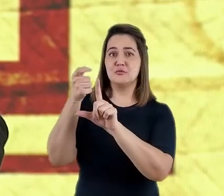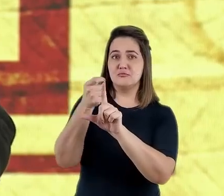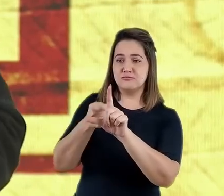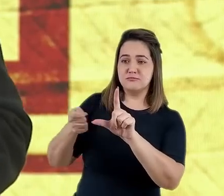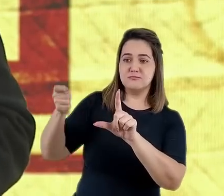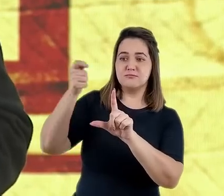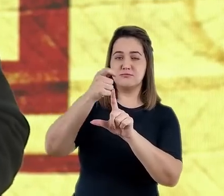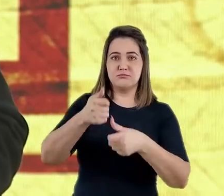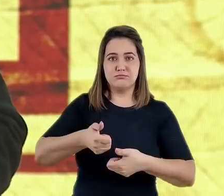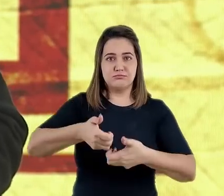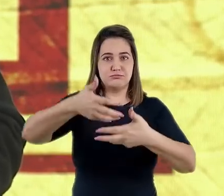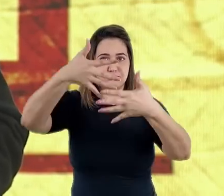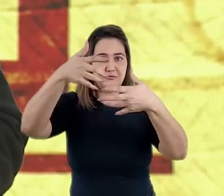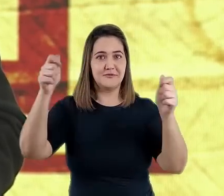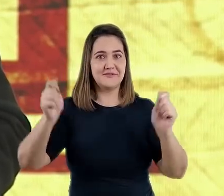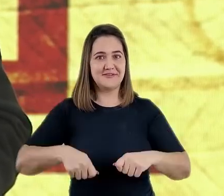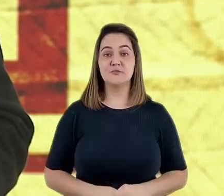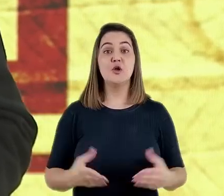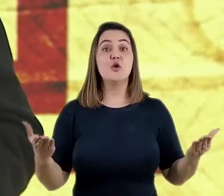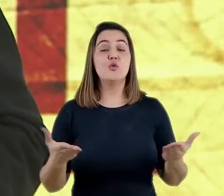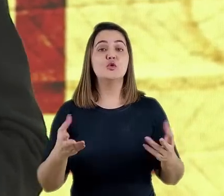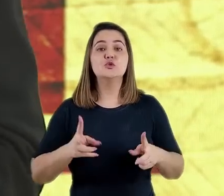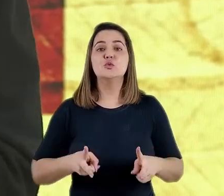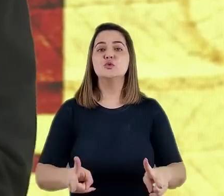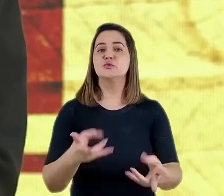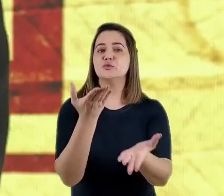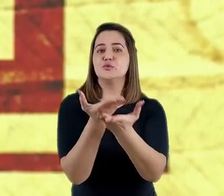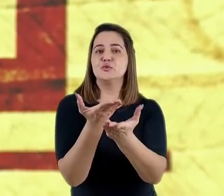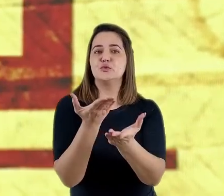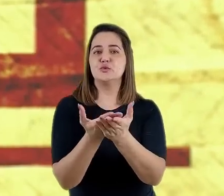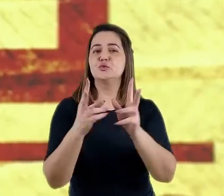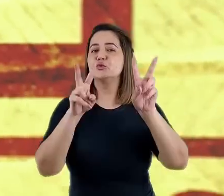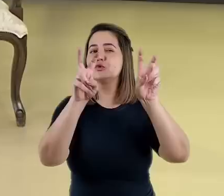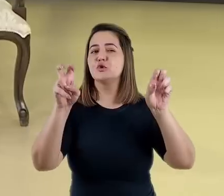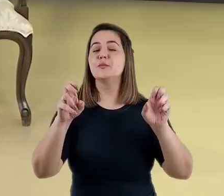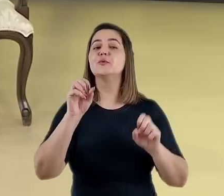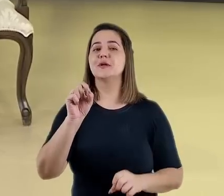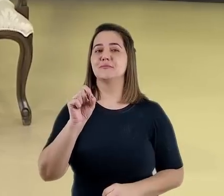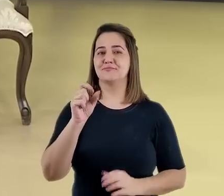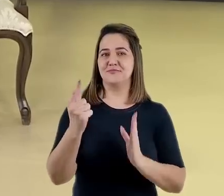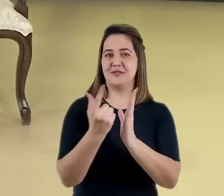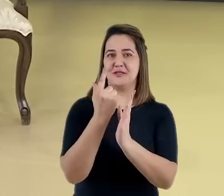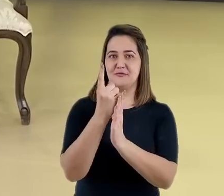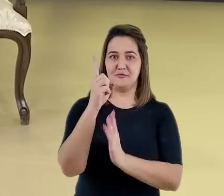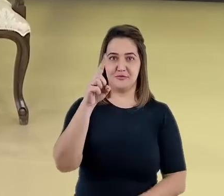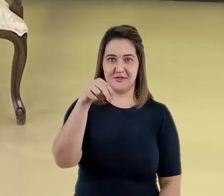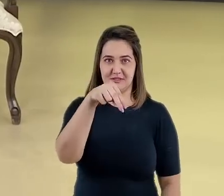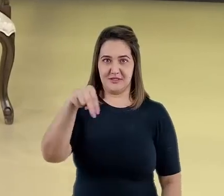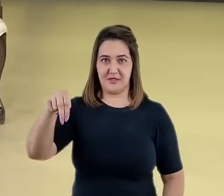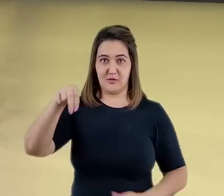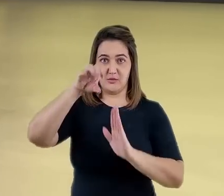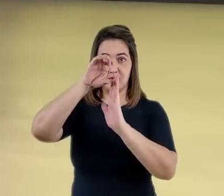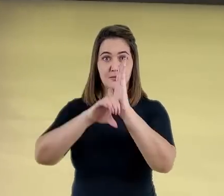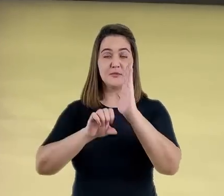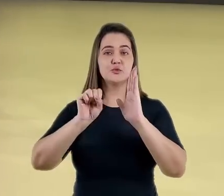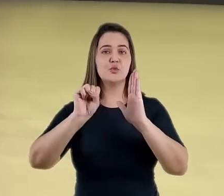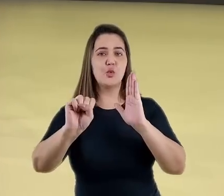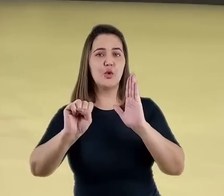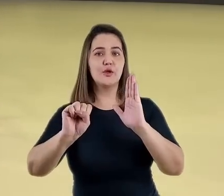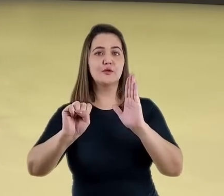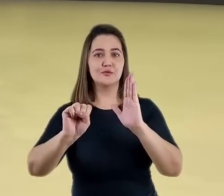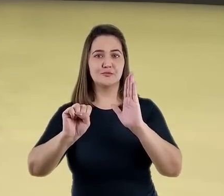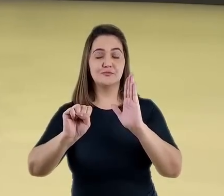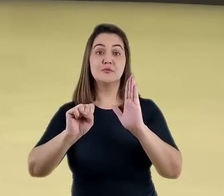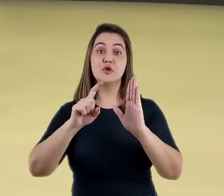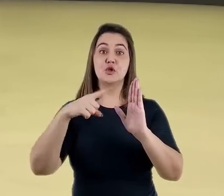ou o QR Code que aparece aí na sua tela. Está bem? Vamos continuar hoje o nosso estudo do capítulo 8 de